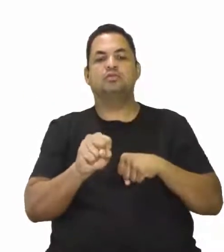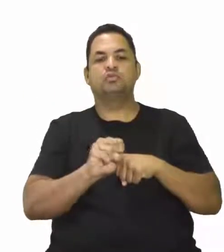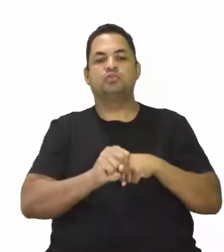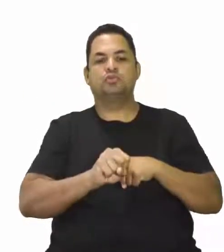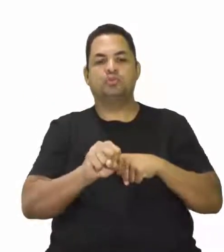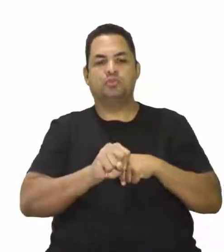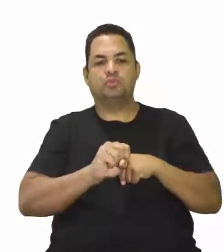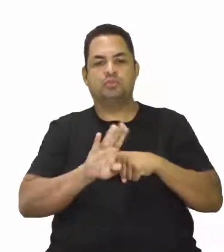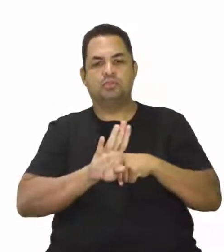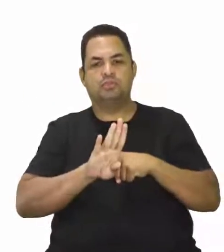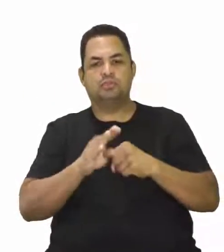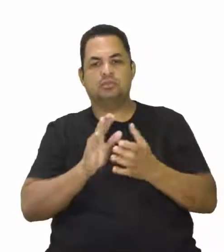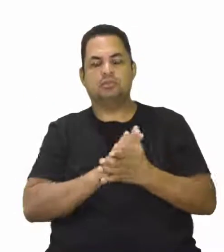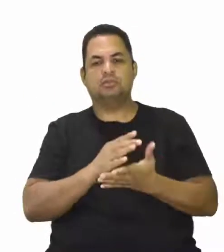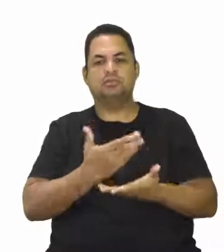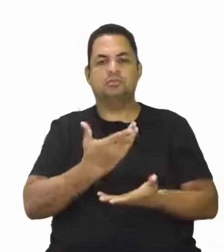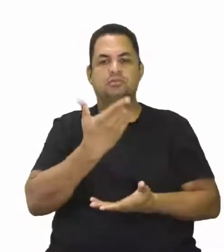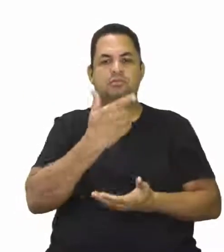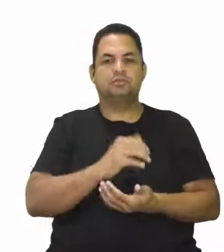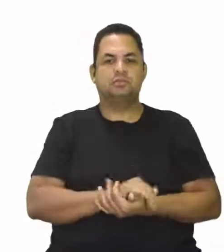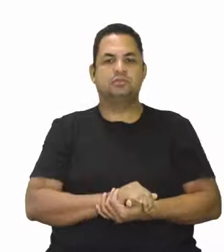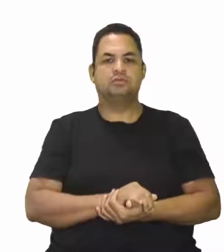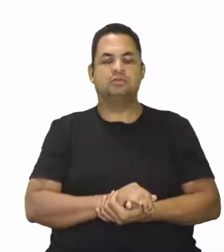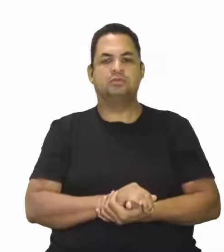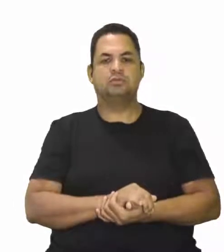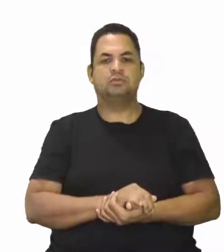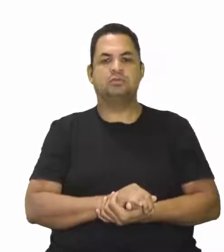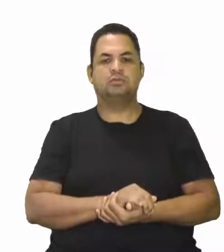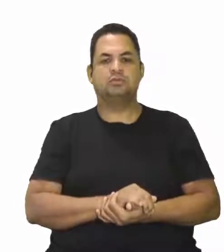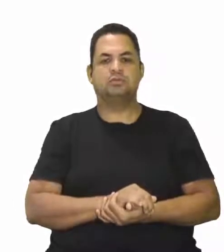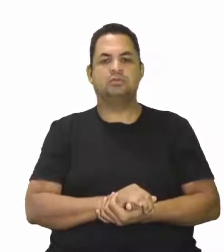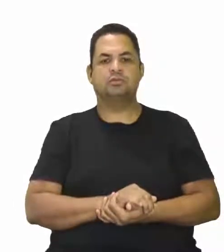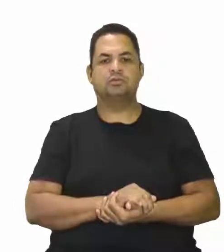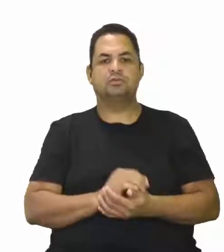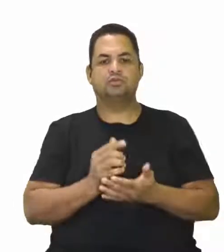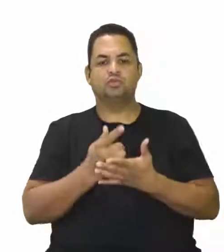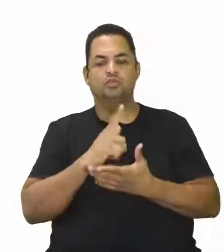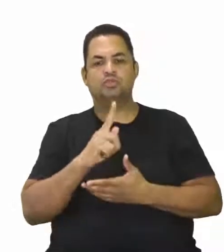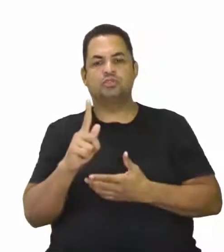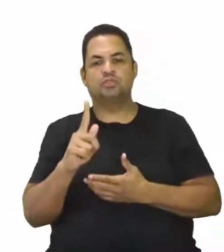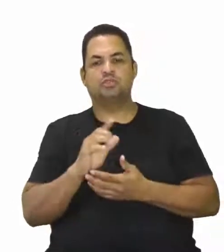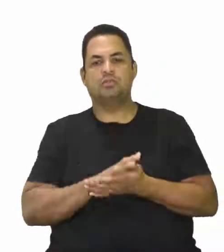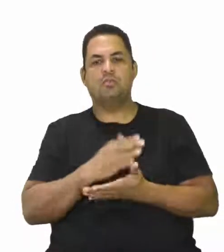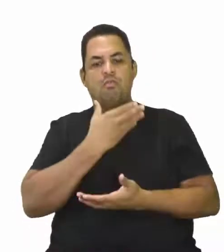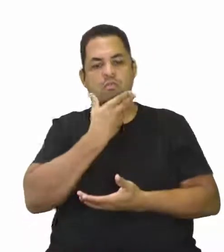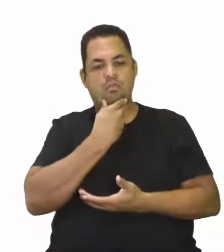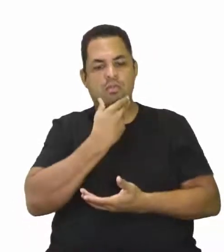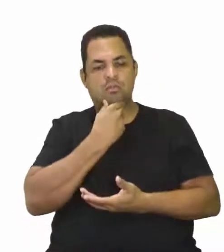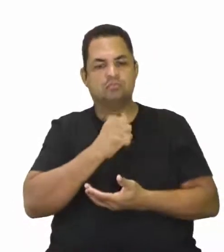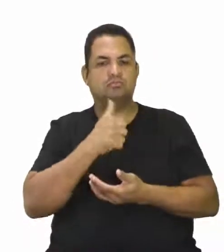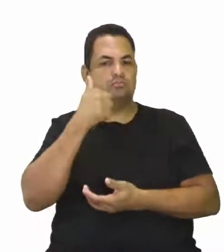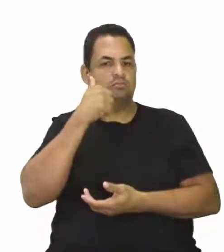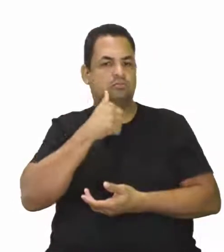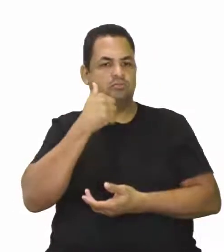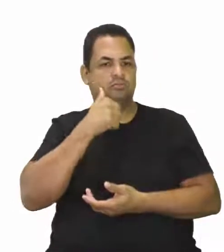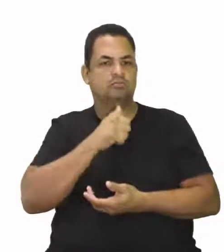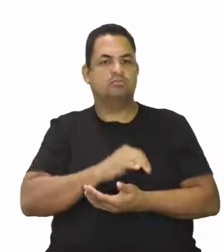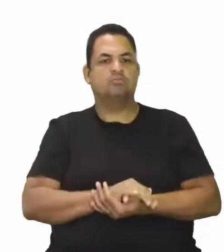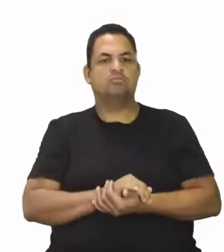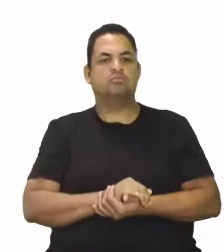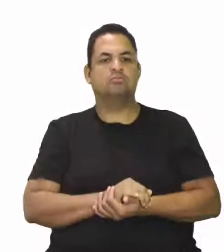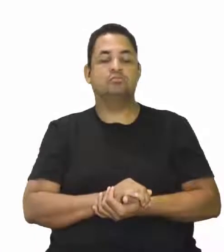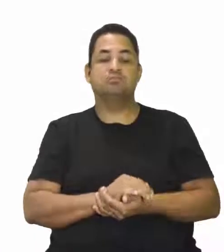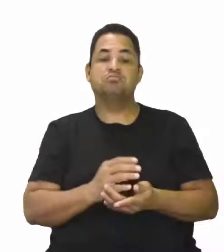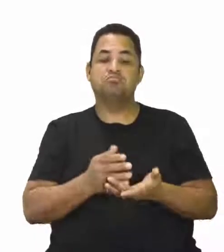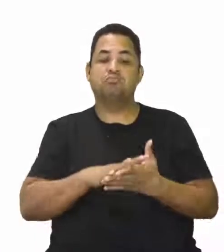mesma situação nós vamos ter aqui nos adjetivos. O gênero é feminino e masculino. Como na